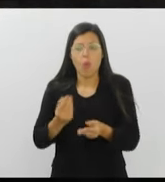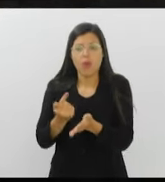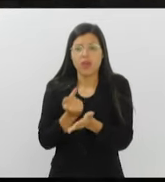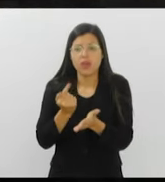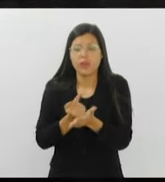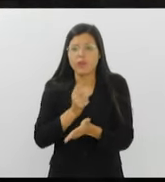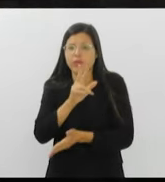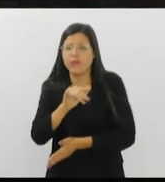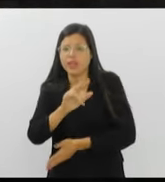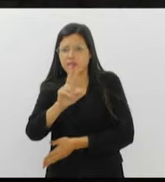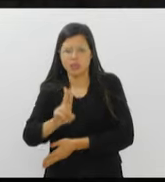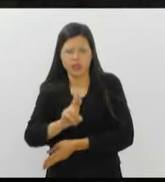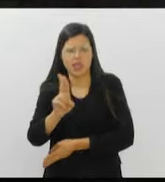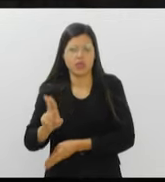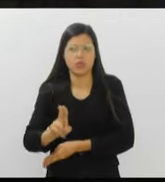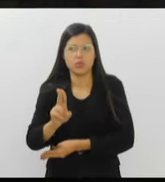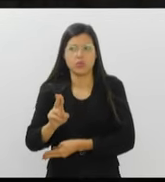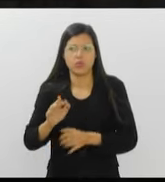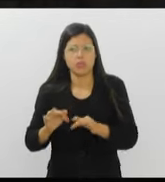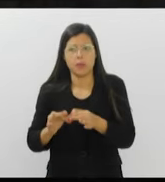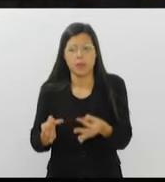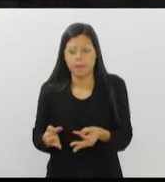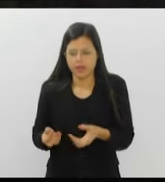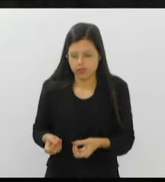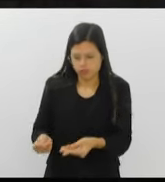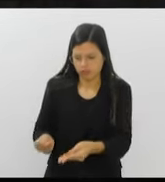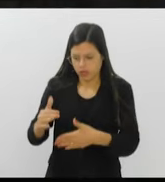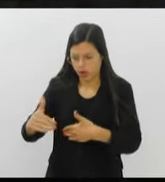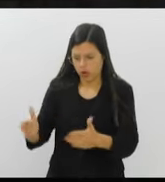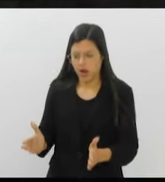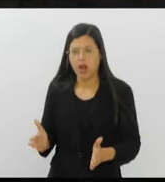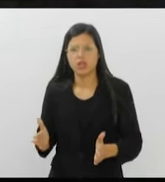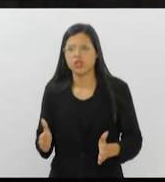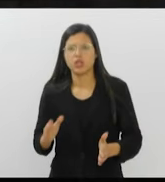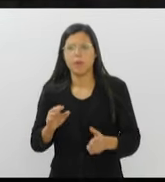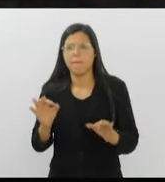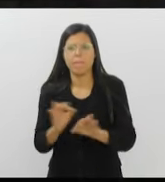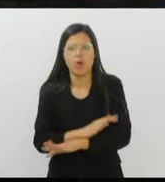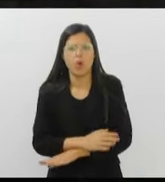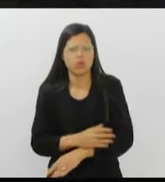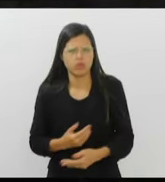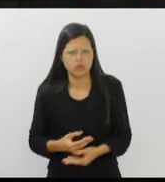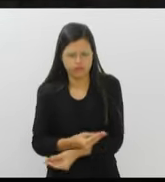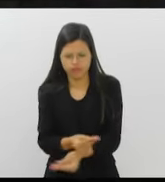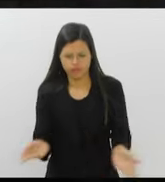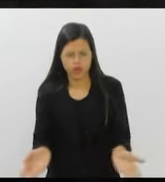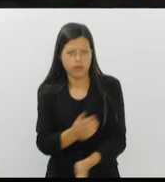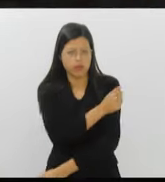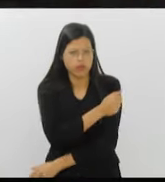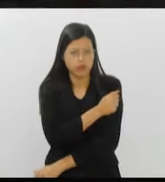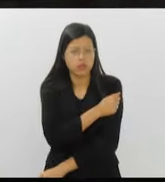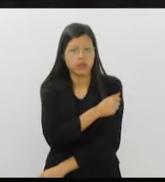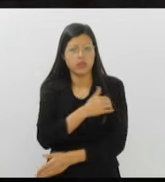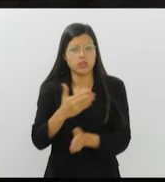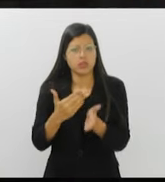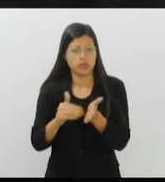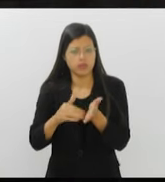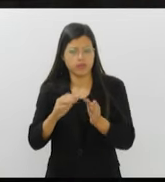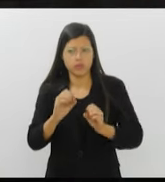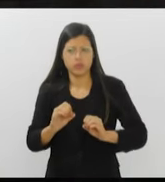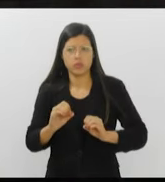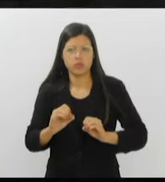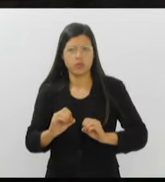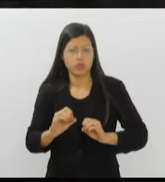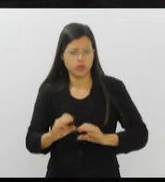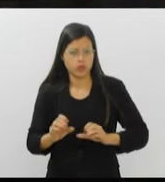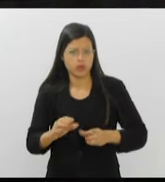usados. Simplesmente entregam um pacote e falam, distribui para os alunos. Aí a Secretaria do Estado do Rio de Janeiro, dessa forma,